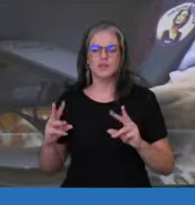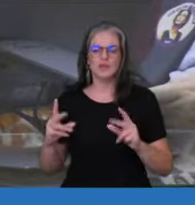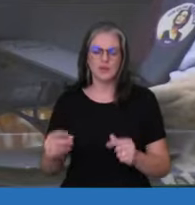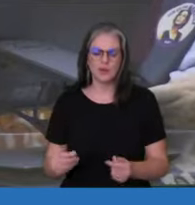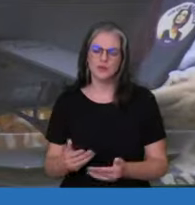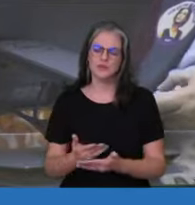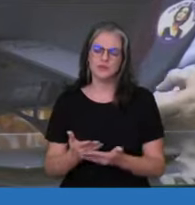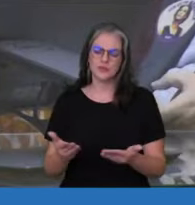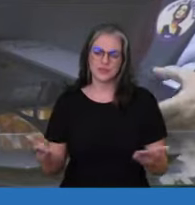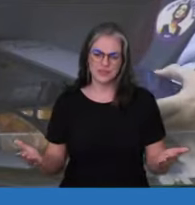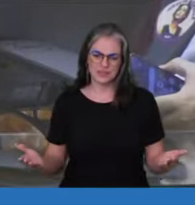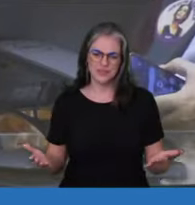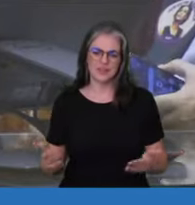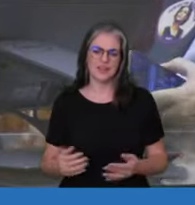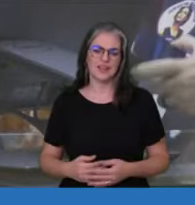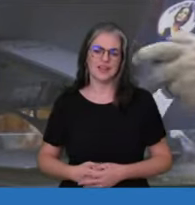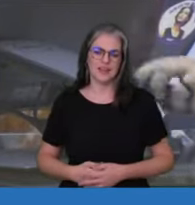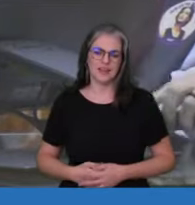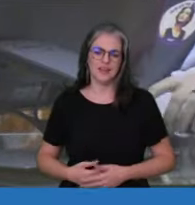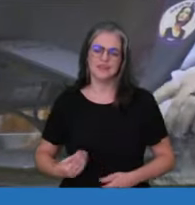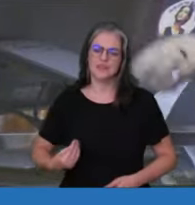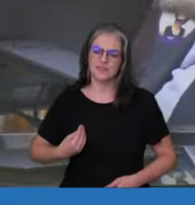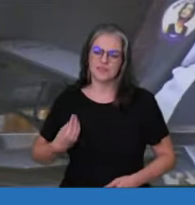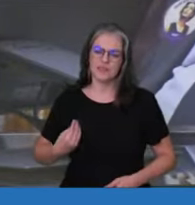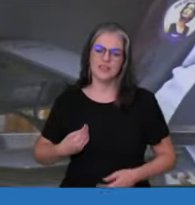ficaram até agora.